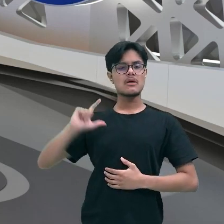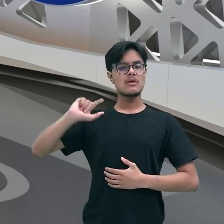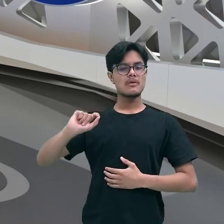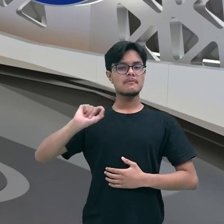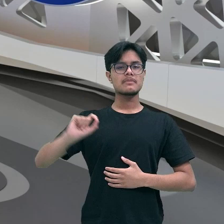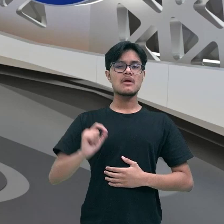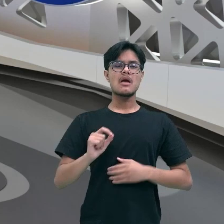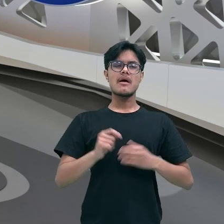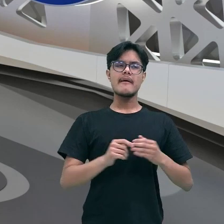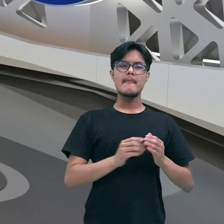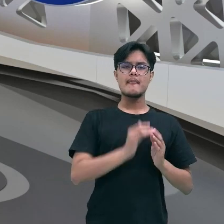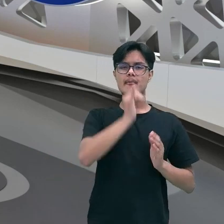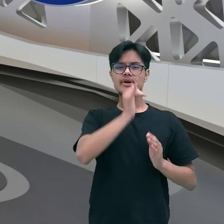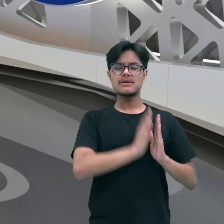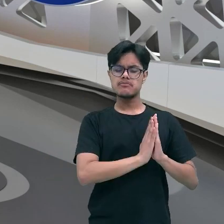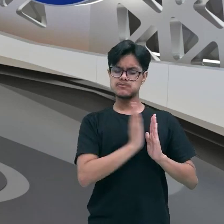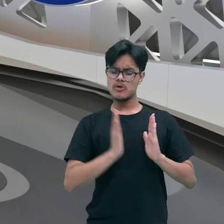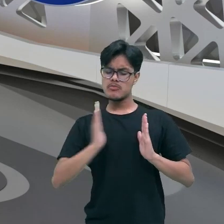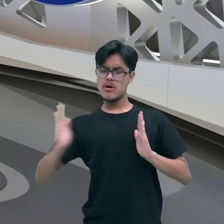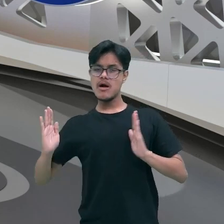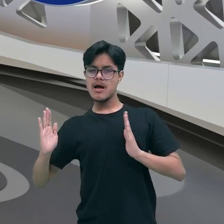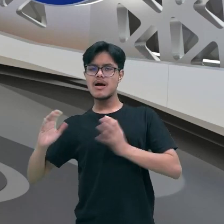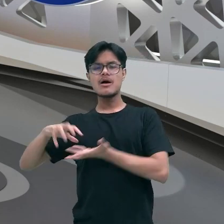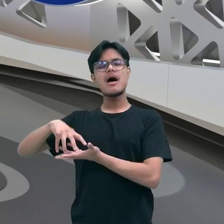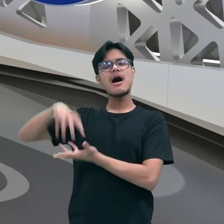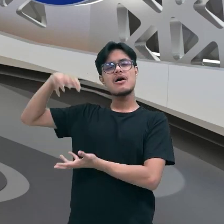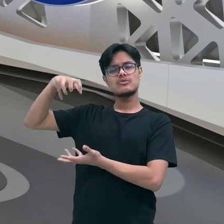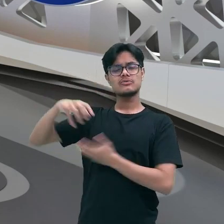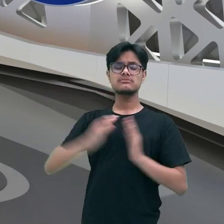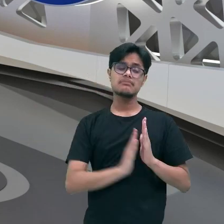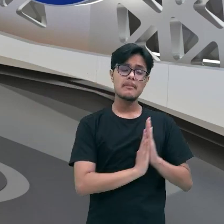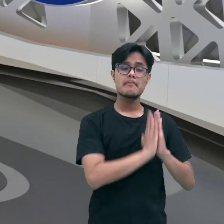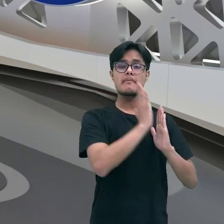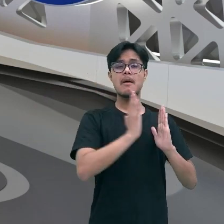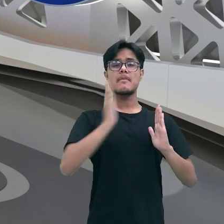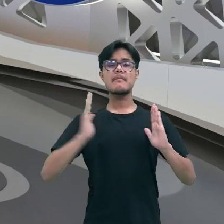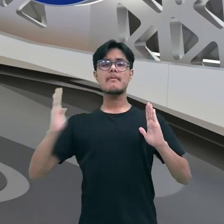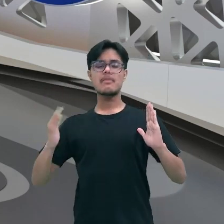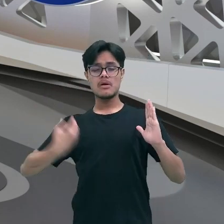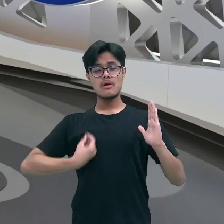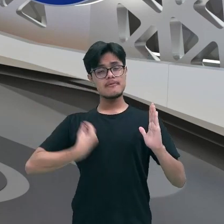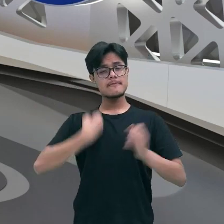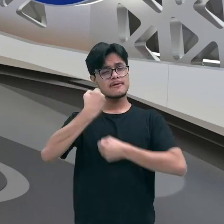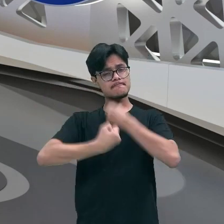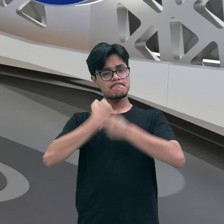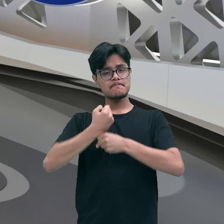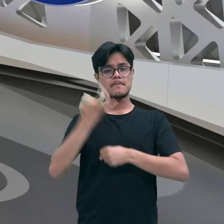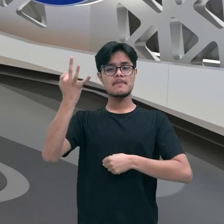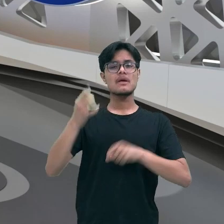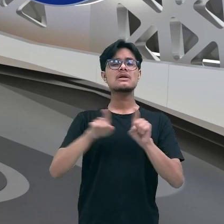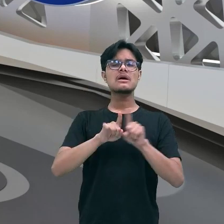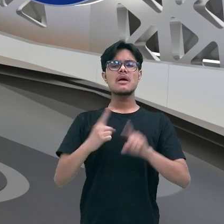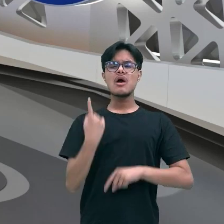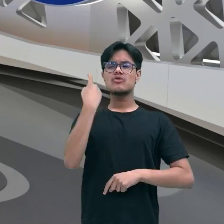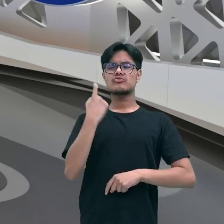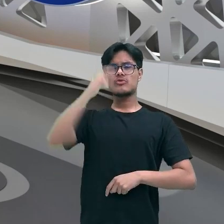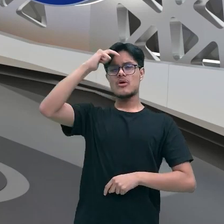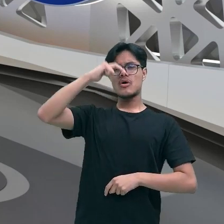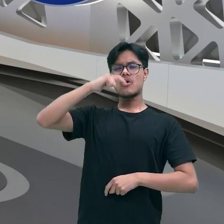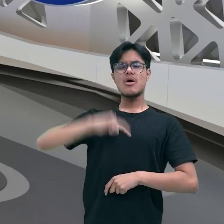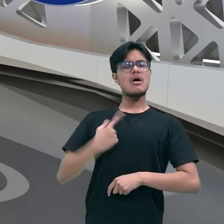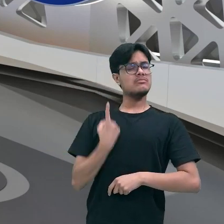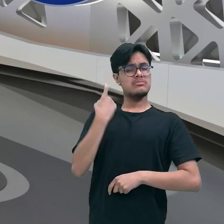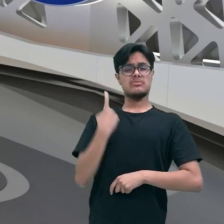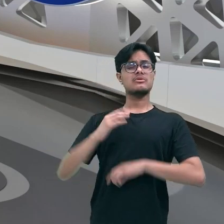tornar-se adulto, que é um processo, vai acontecendo ao longo dos anos. E entender que nós somos únicos. A Gabriela é